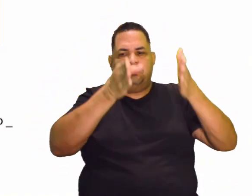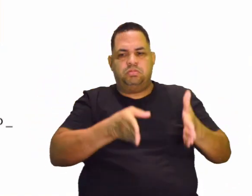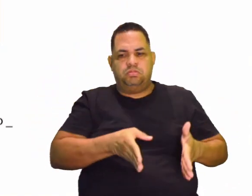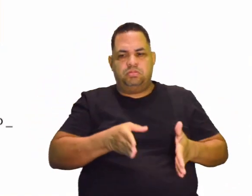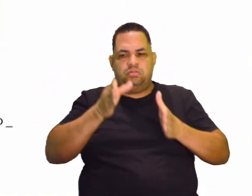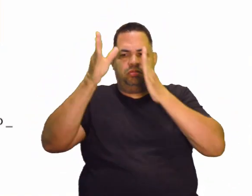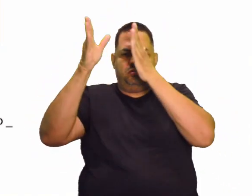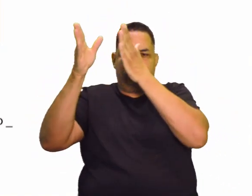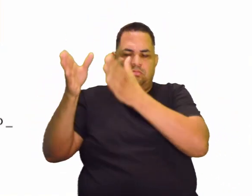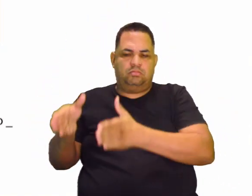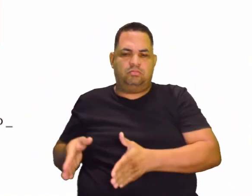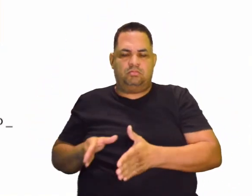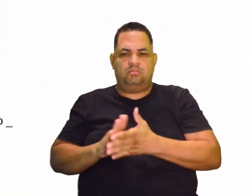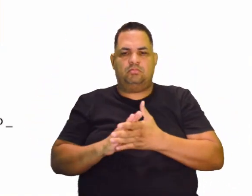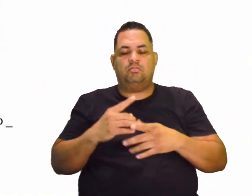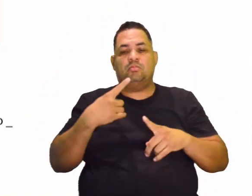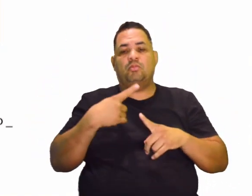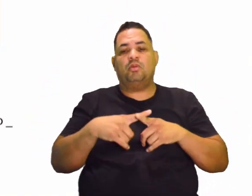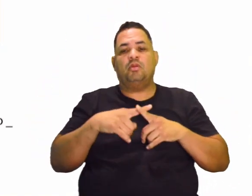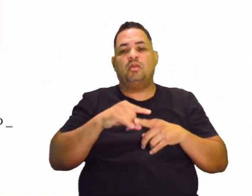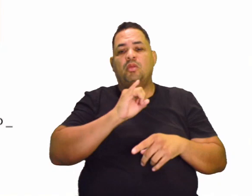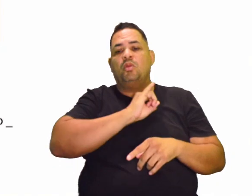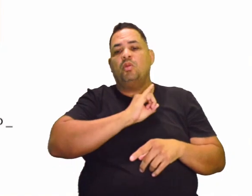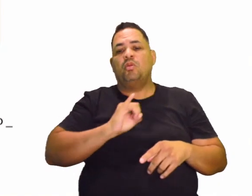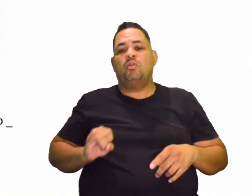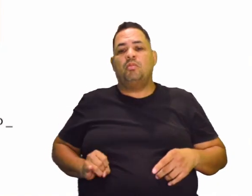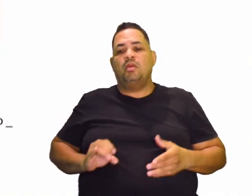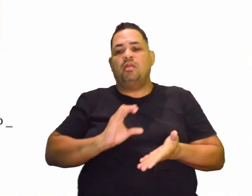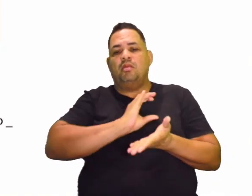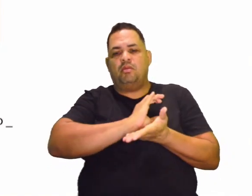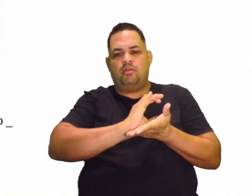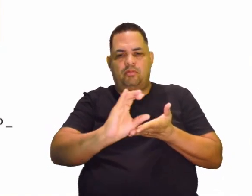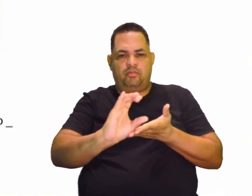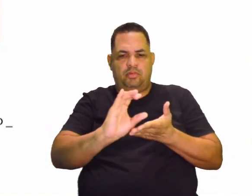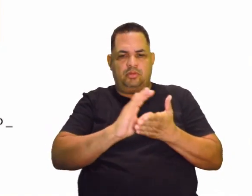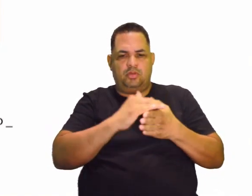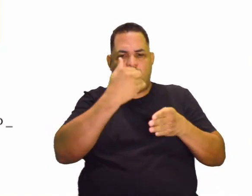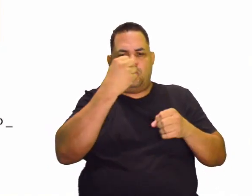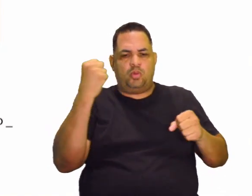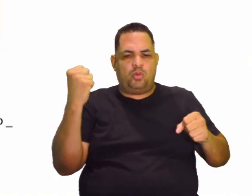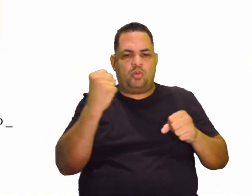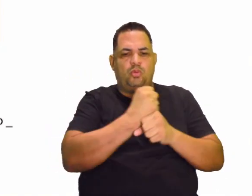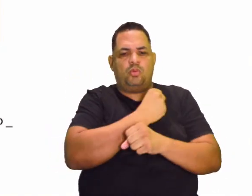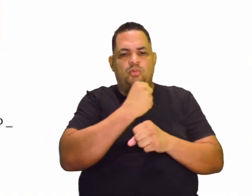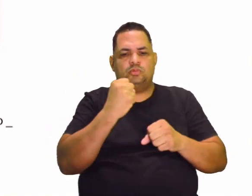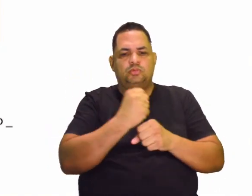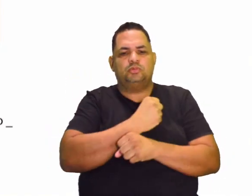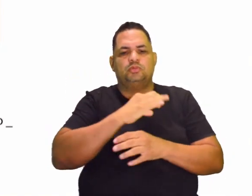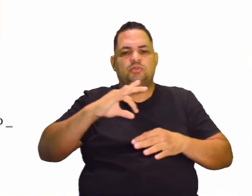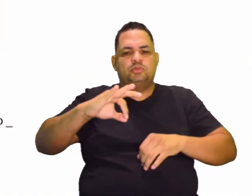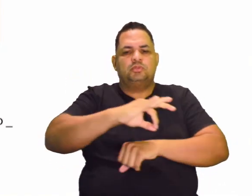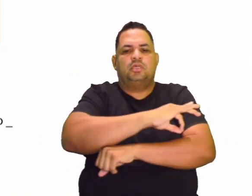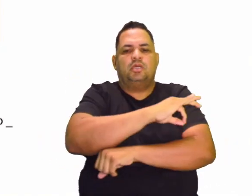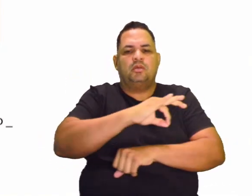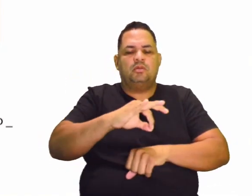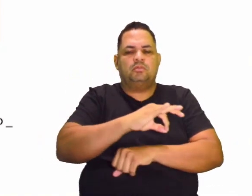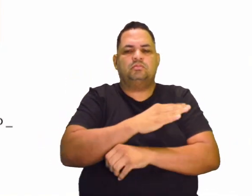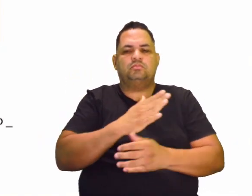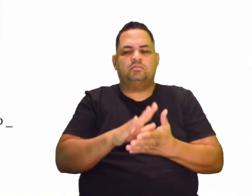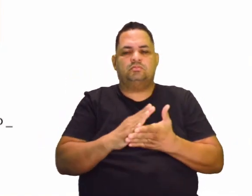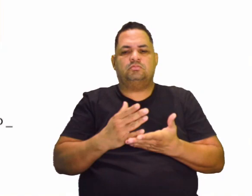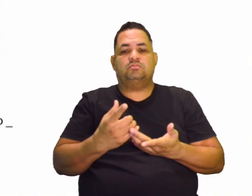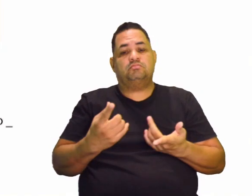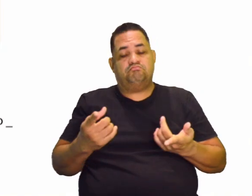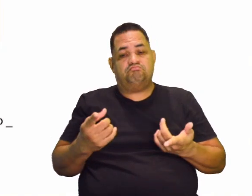em construções públicas, em construções, em arquiteturas monumentais, tanto que muitas